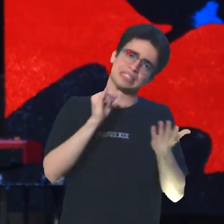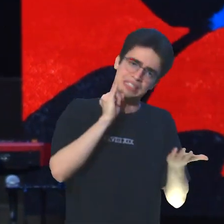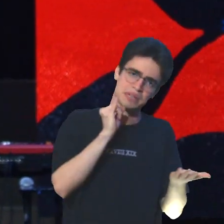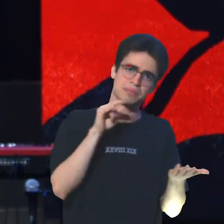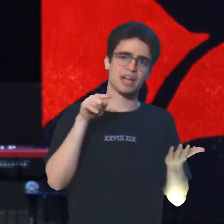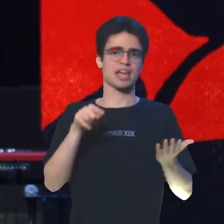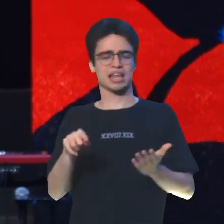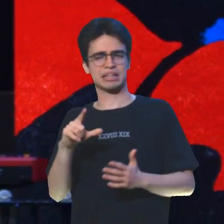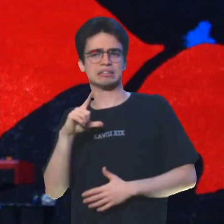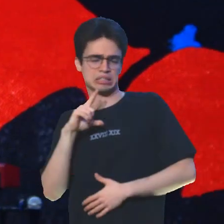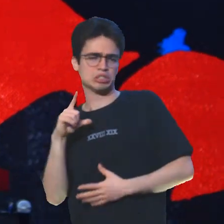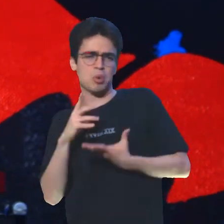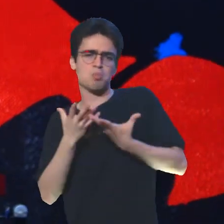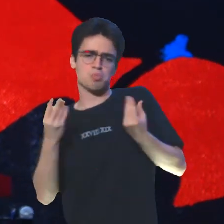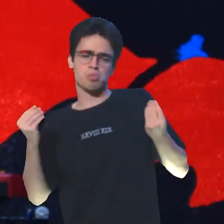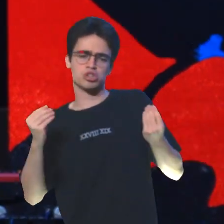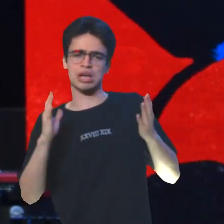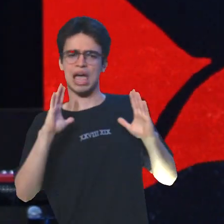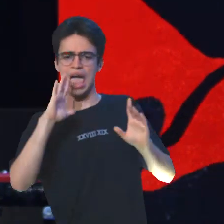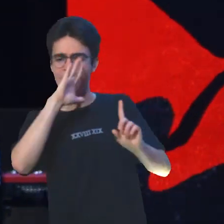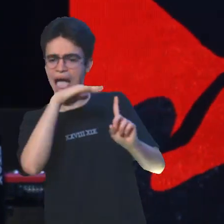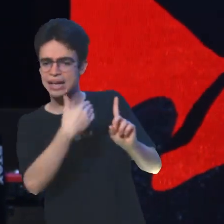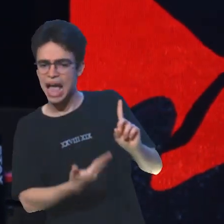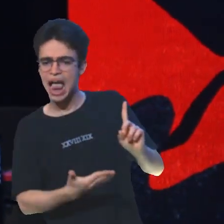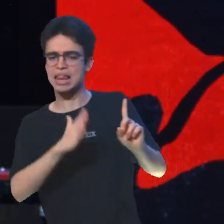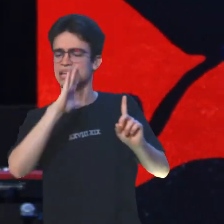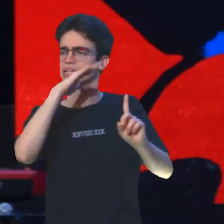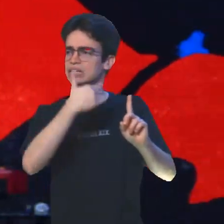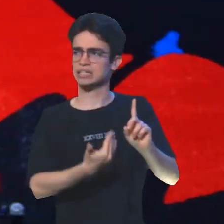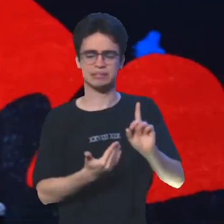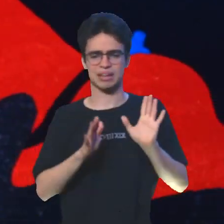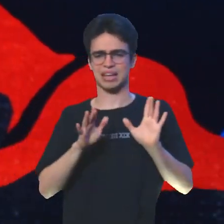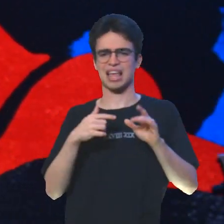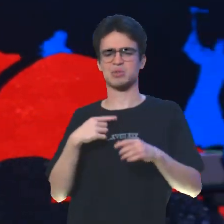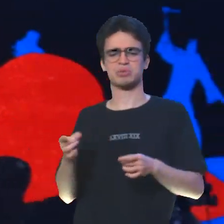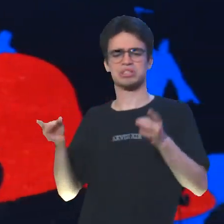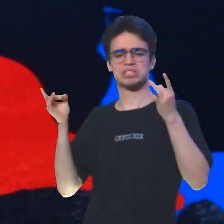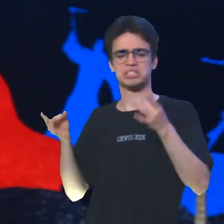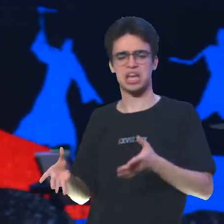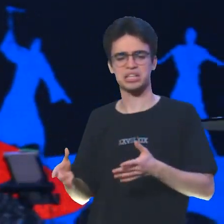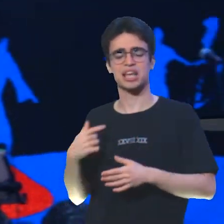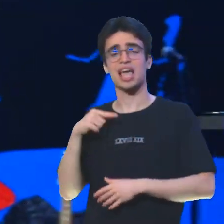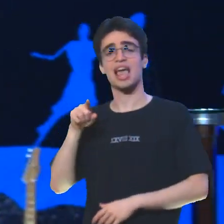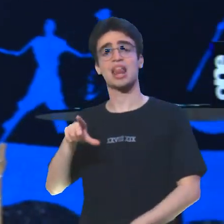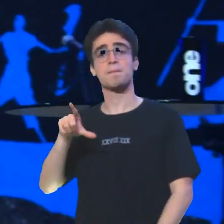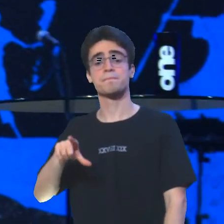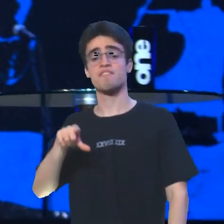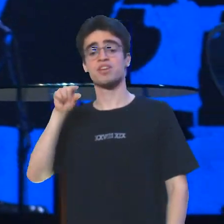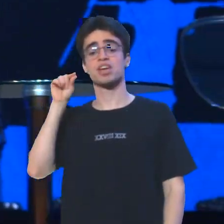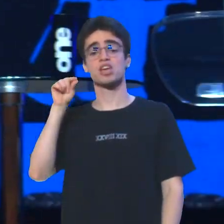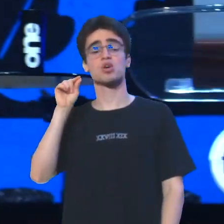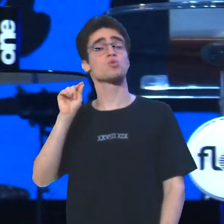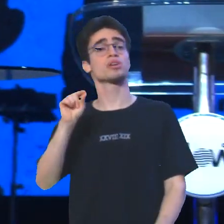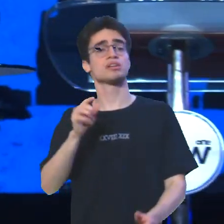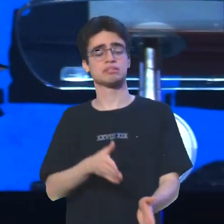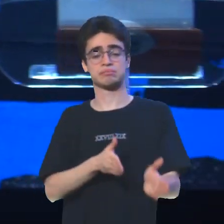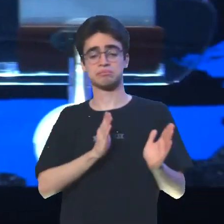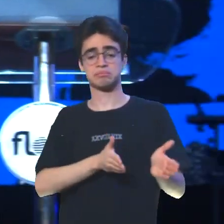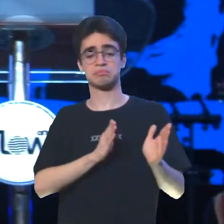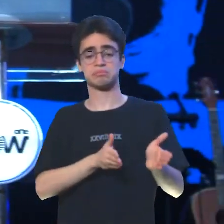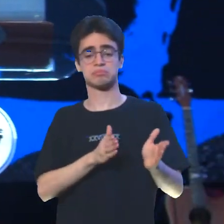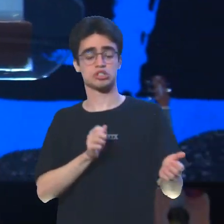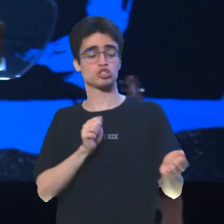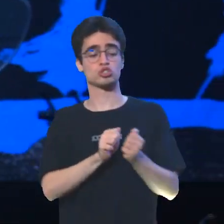teria muitas regalias sobre um reino, e preferiu andar com as pessoas que ele considerava o